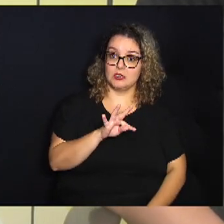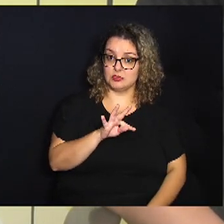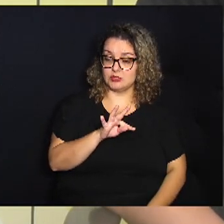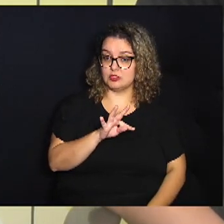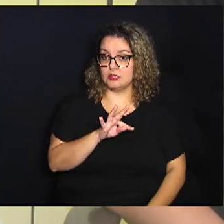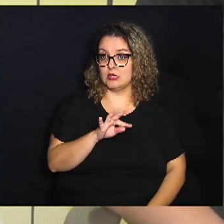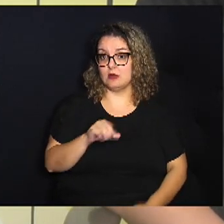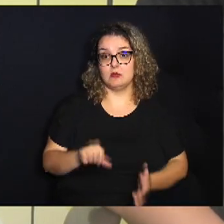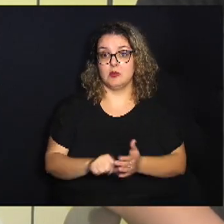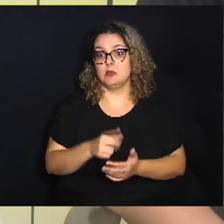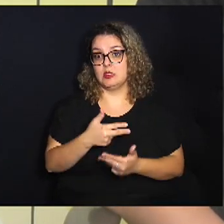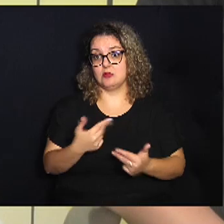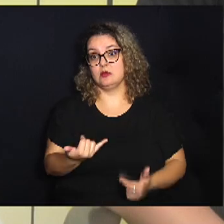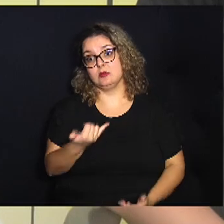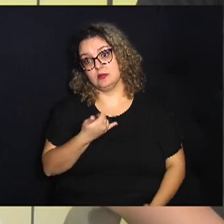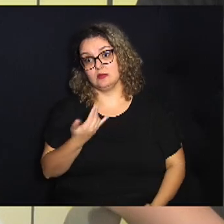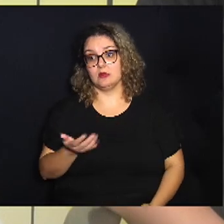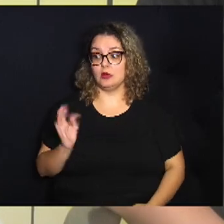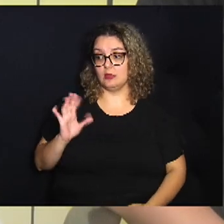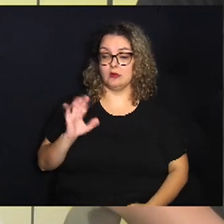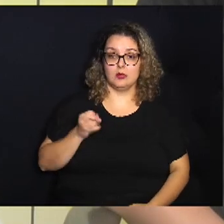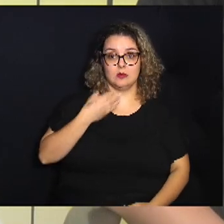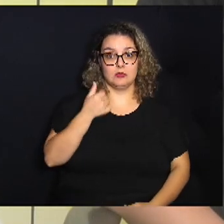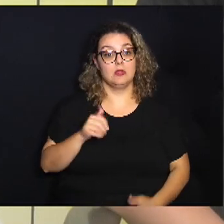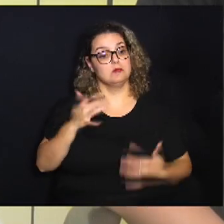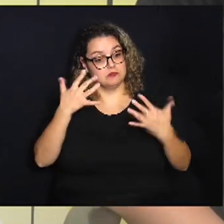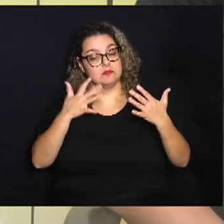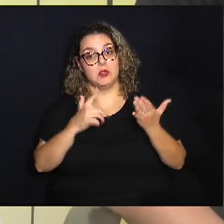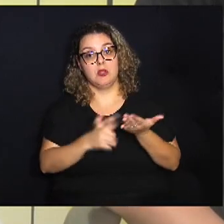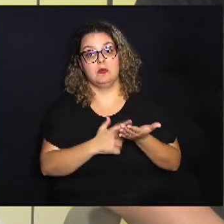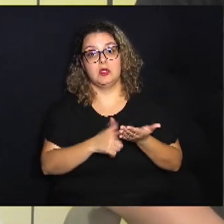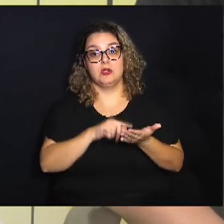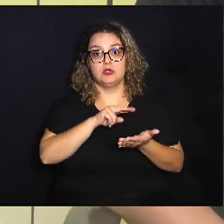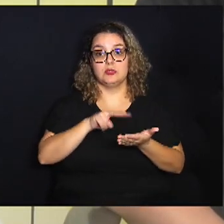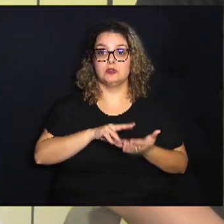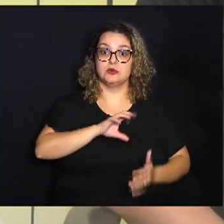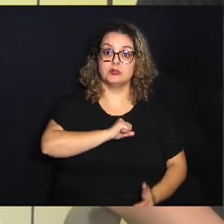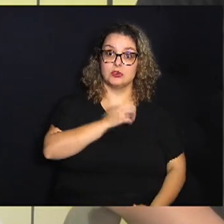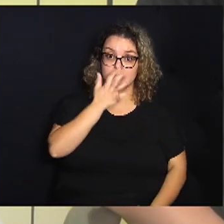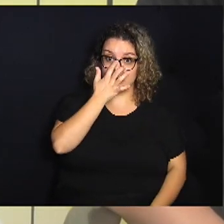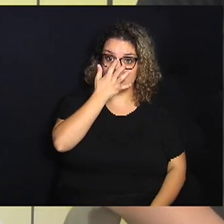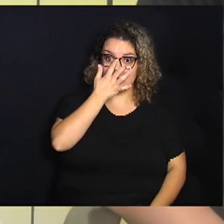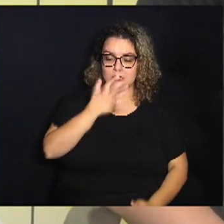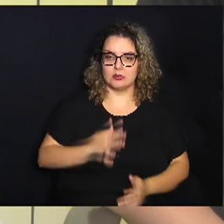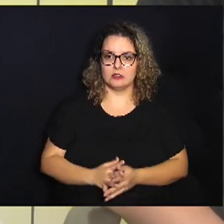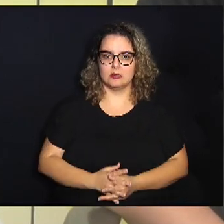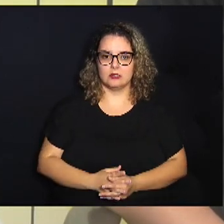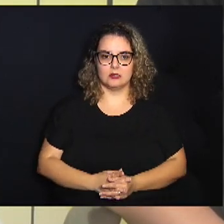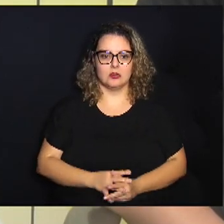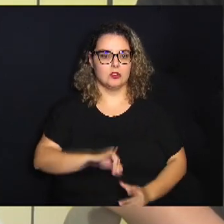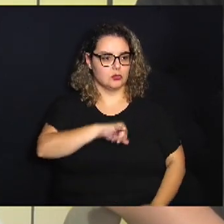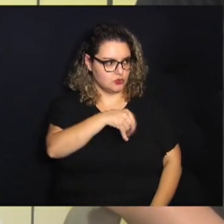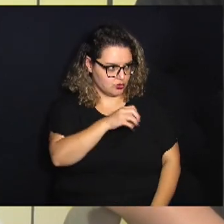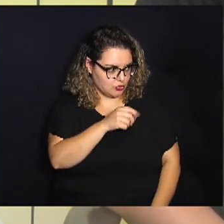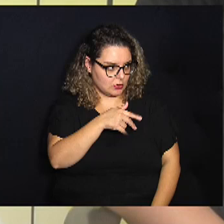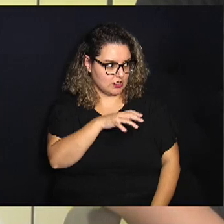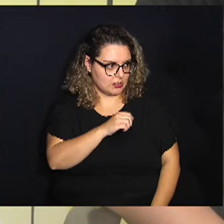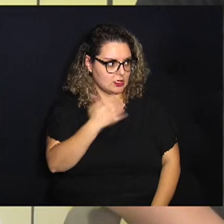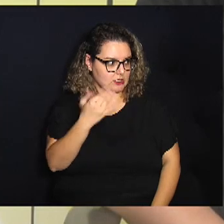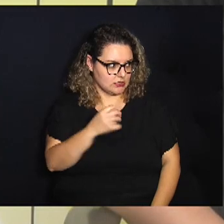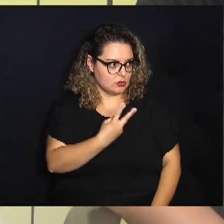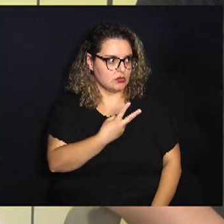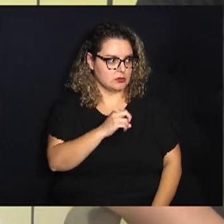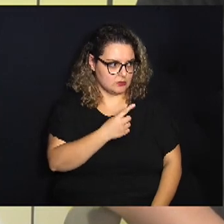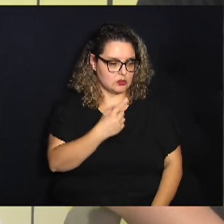que ele falou, entre oi, tudo bem e tal, foi dar os parabéns pelo livro que ele tinha lido, tinha gostado. Que esse do Joaquim foi lançado em 2015, né? Que